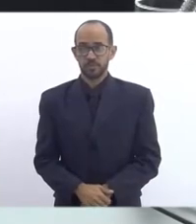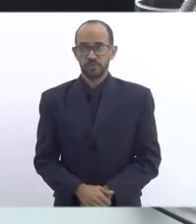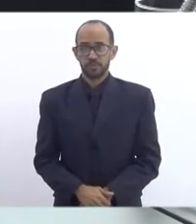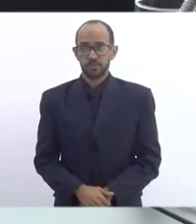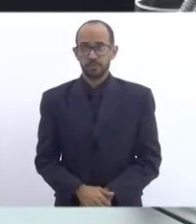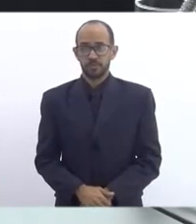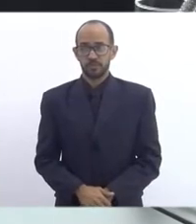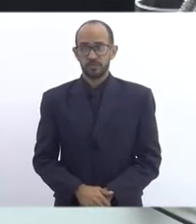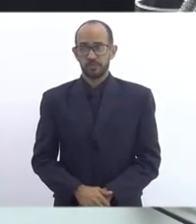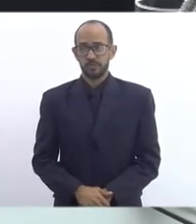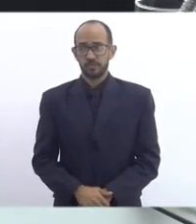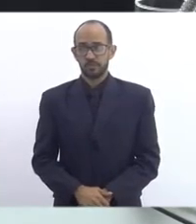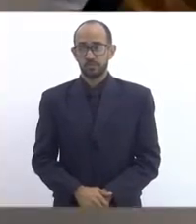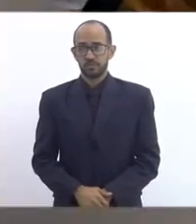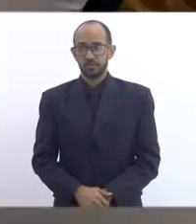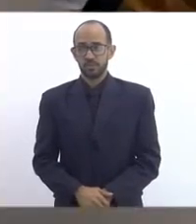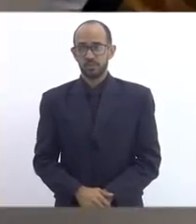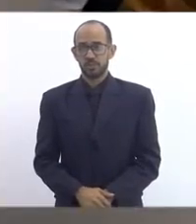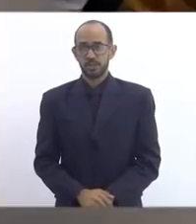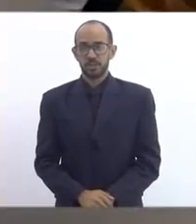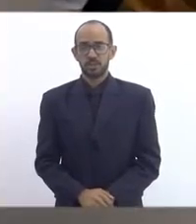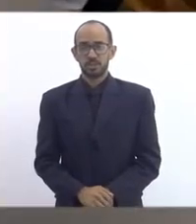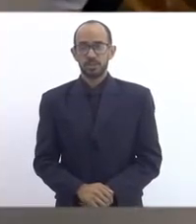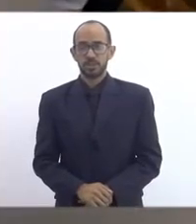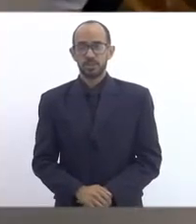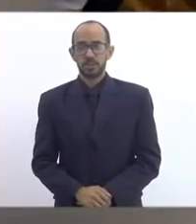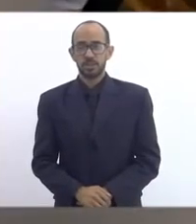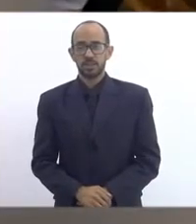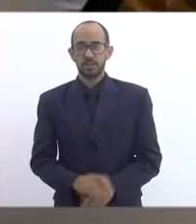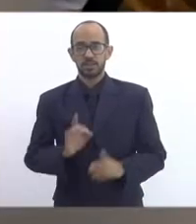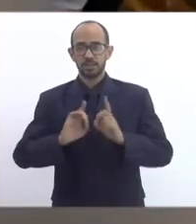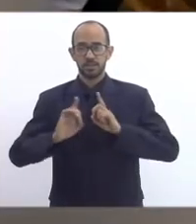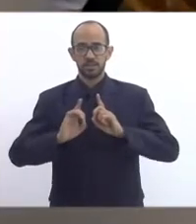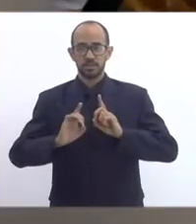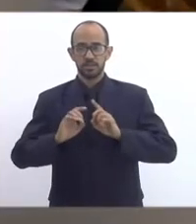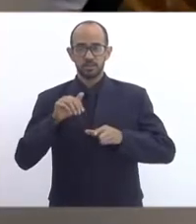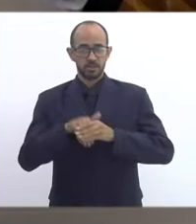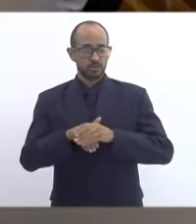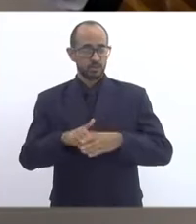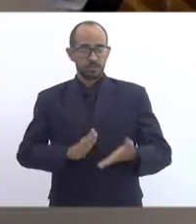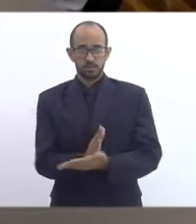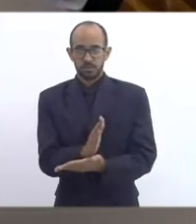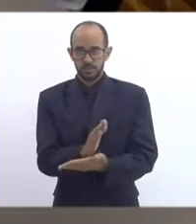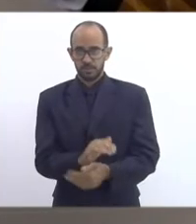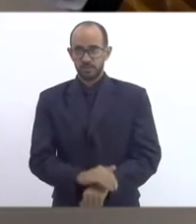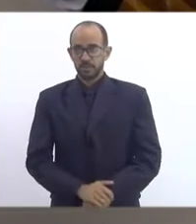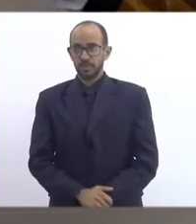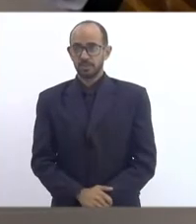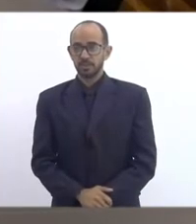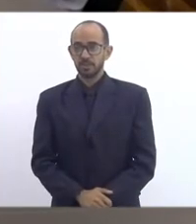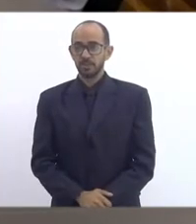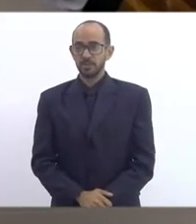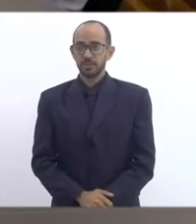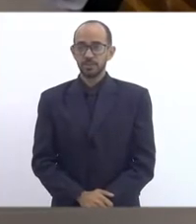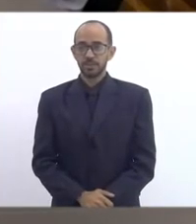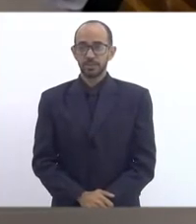eu não vi aqui, não tinha visto. Em discussão e votação aprovada. 14.